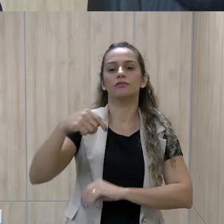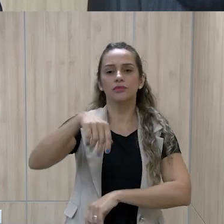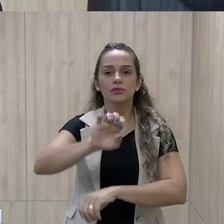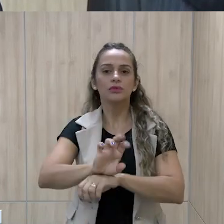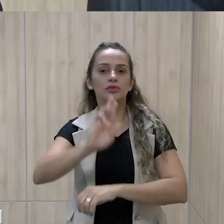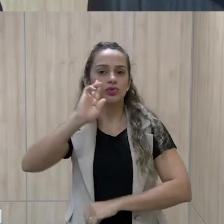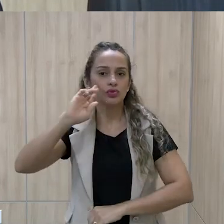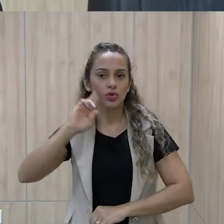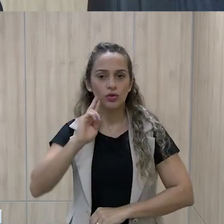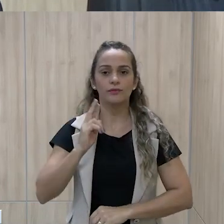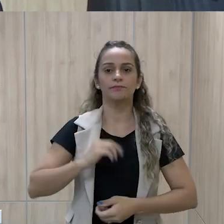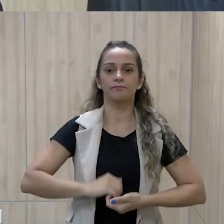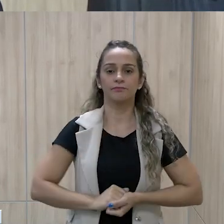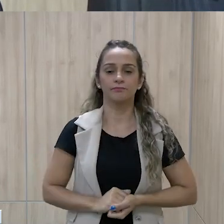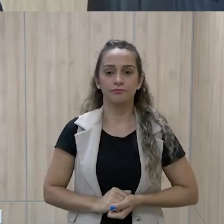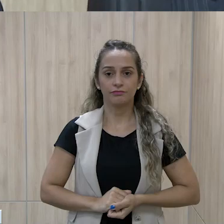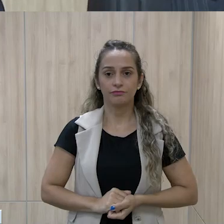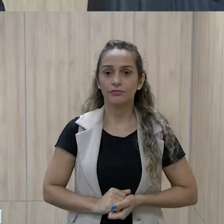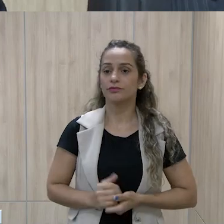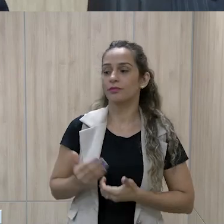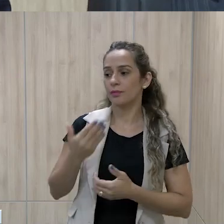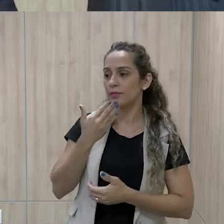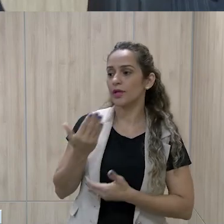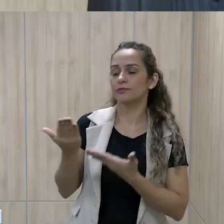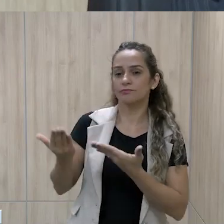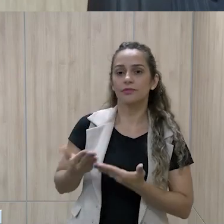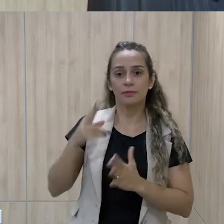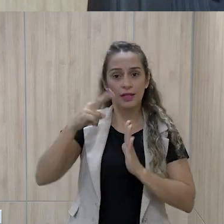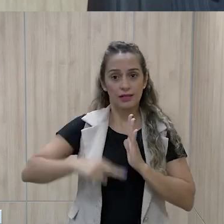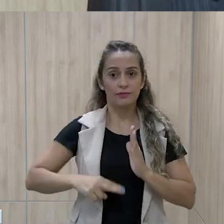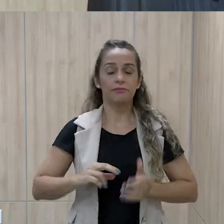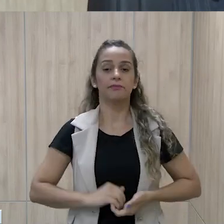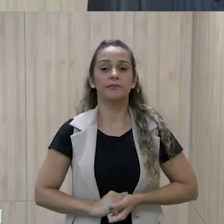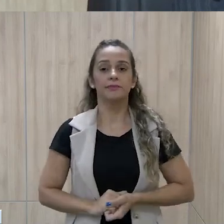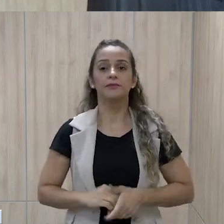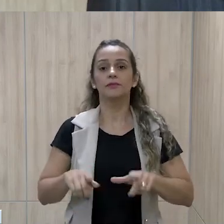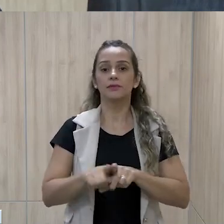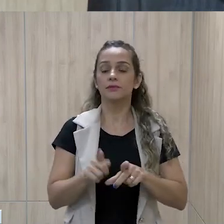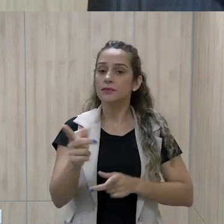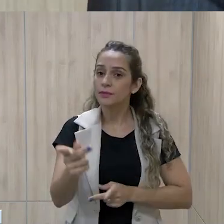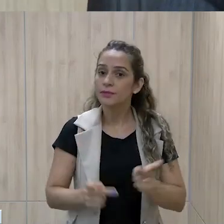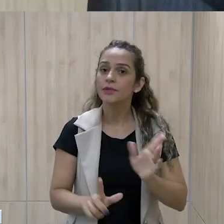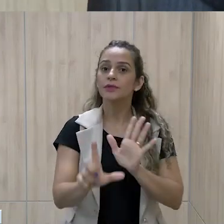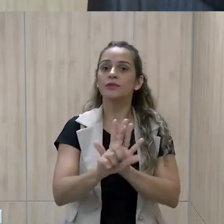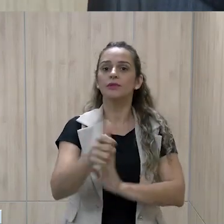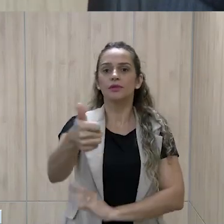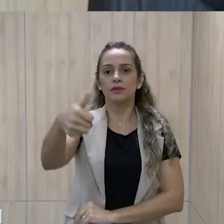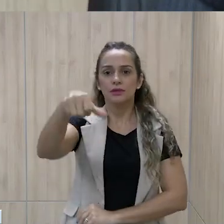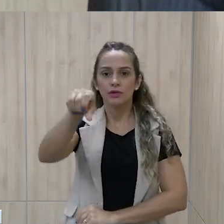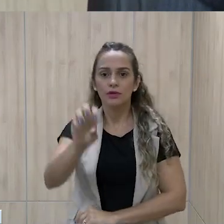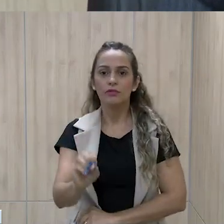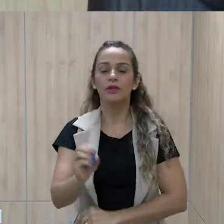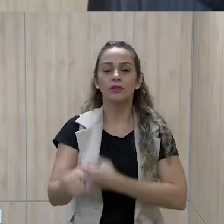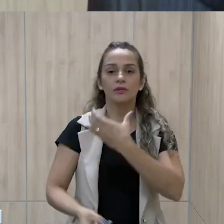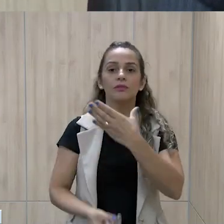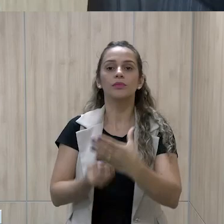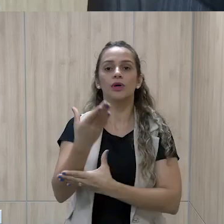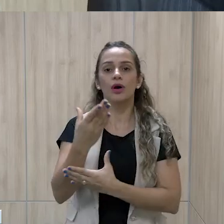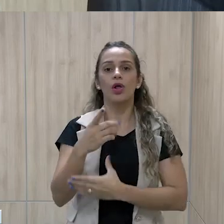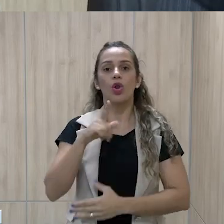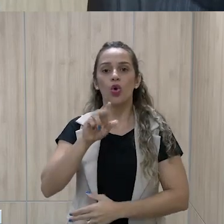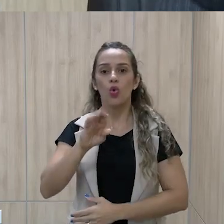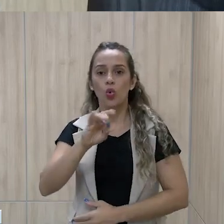oficialmente no âmbito do Estado de Rondônia avó correlatoria projeto de lei número 190 de